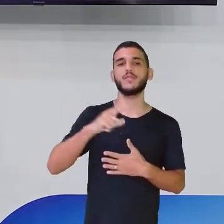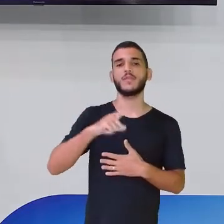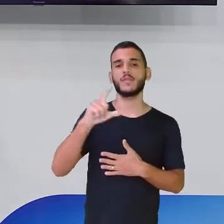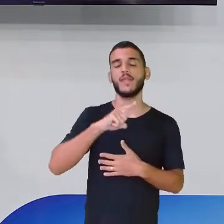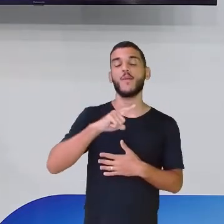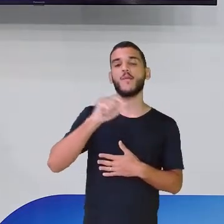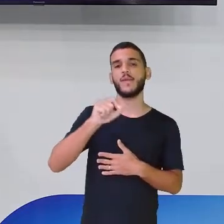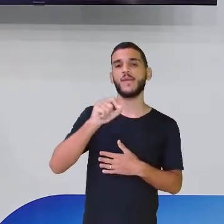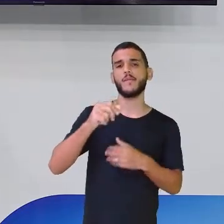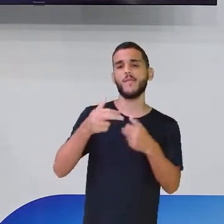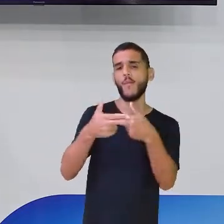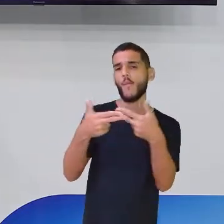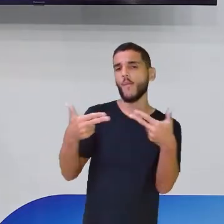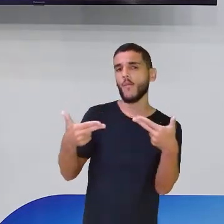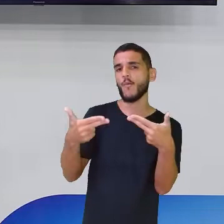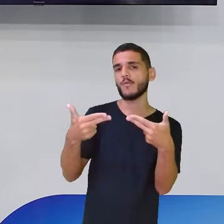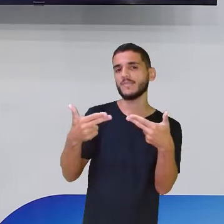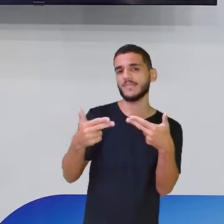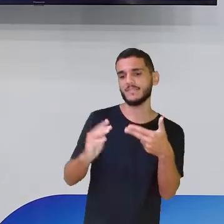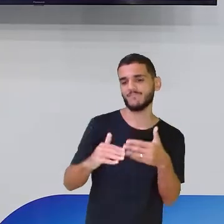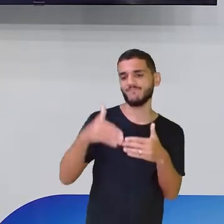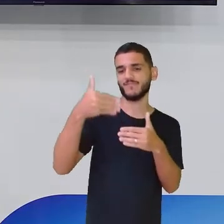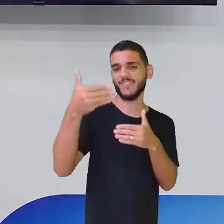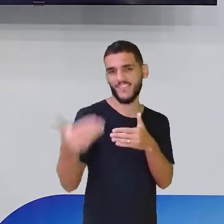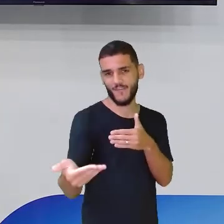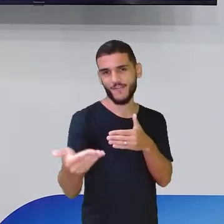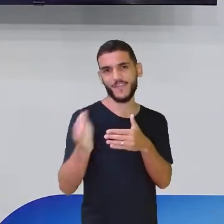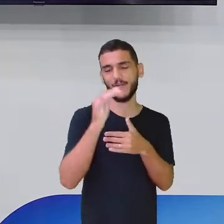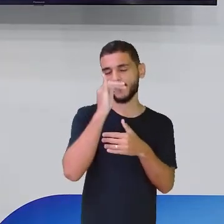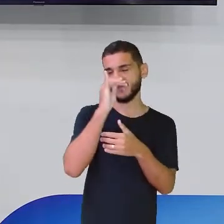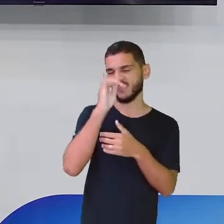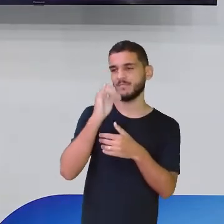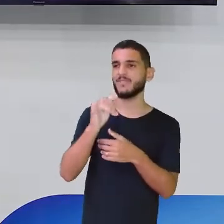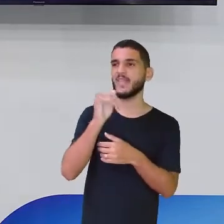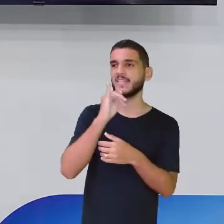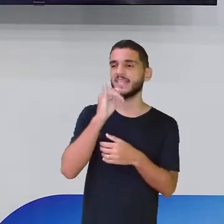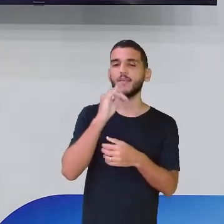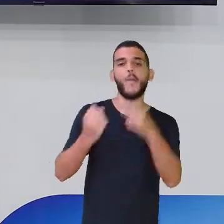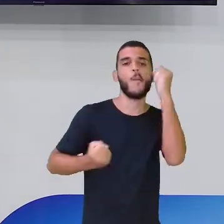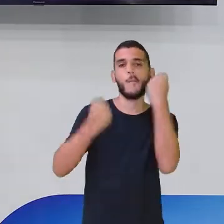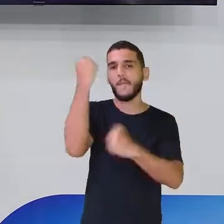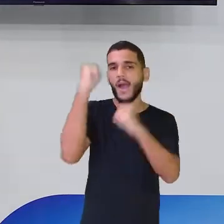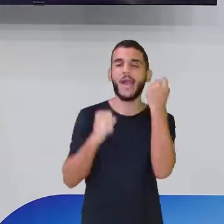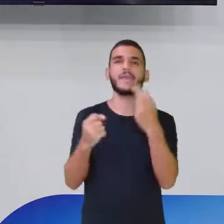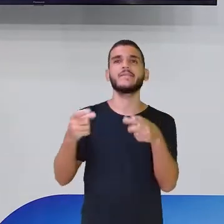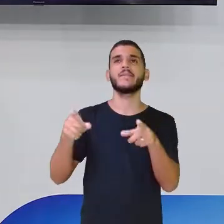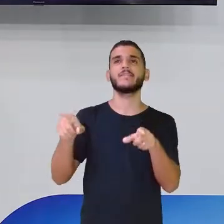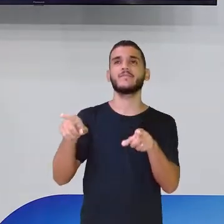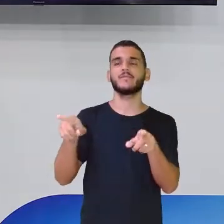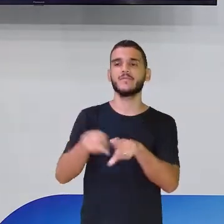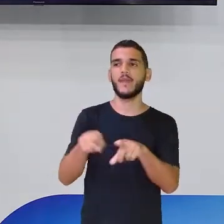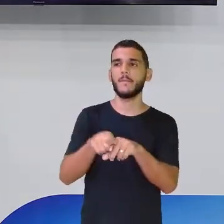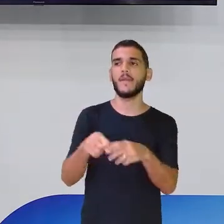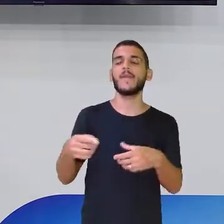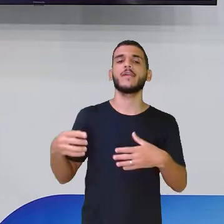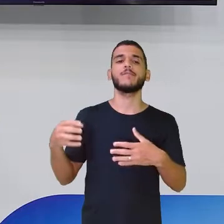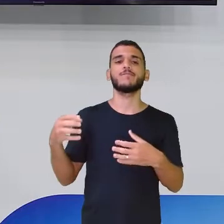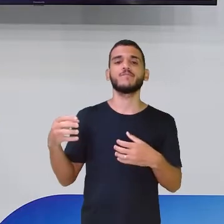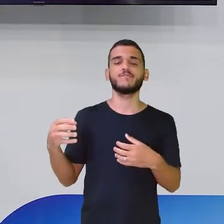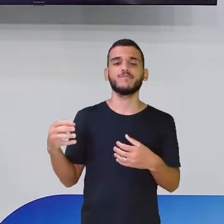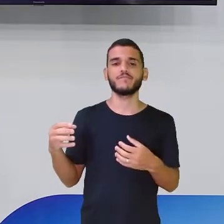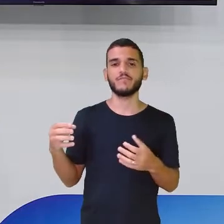externo a ele. Então, é um som artificial. O som das máquinas, dos motores, dos aparelhos